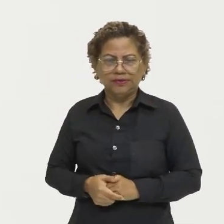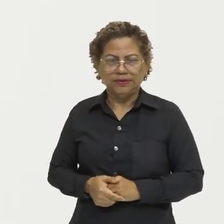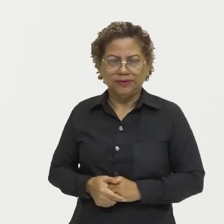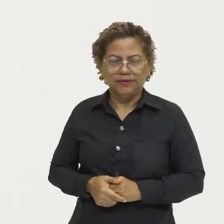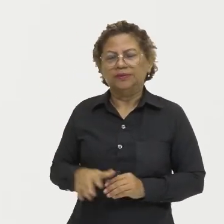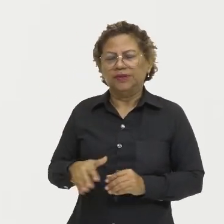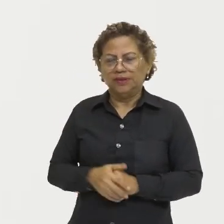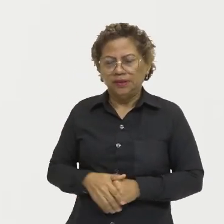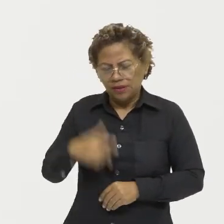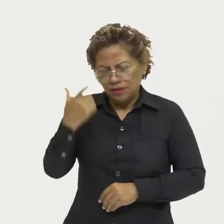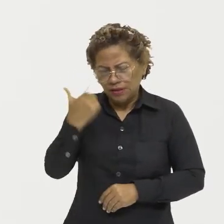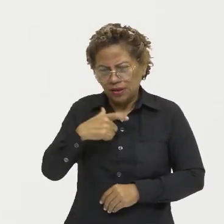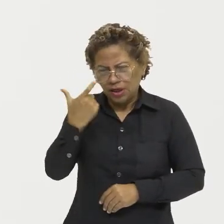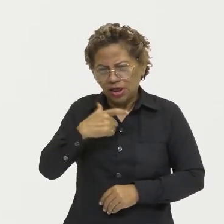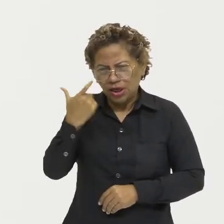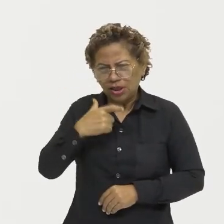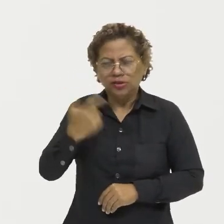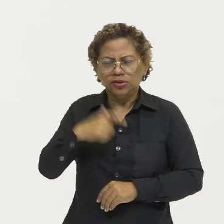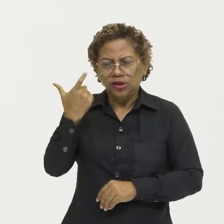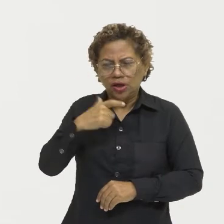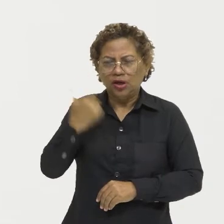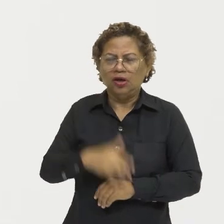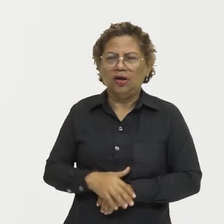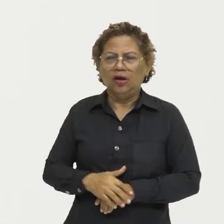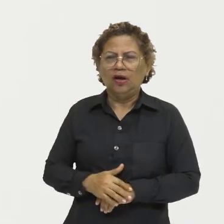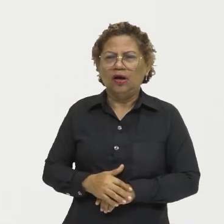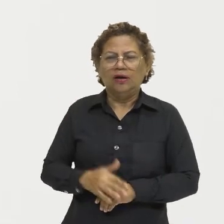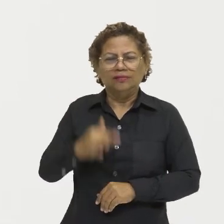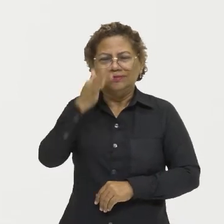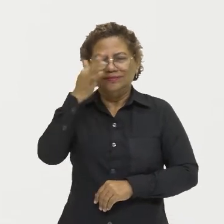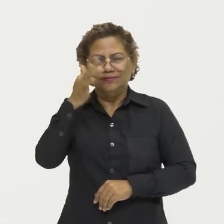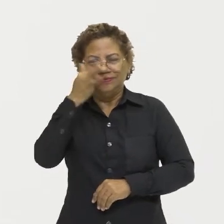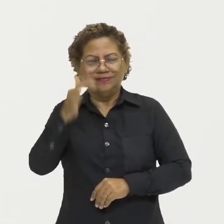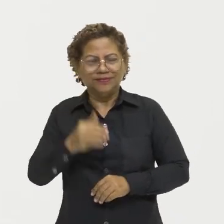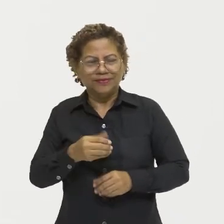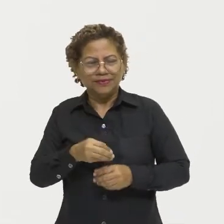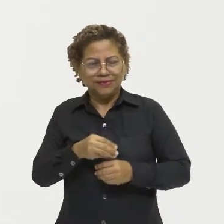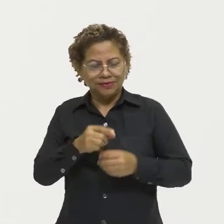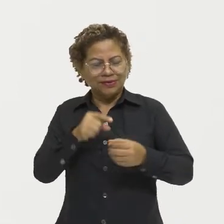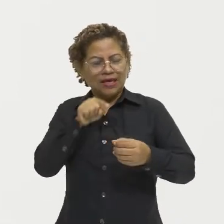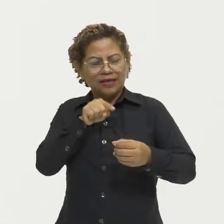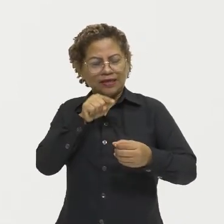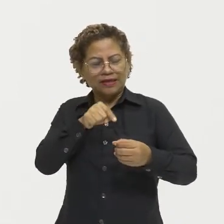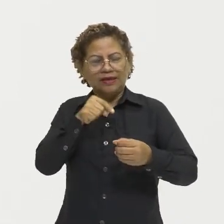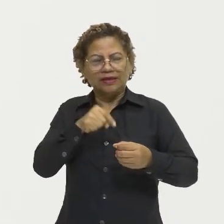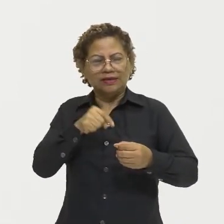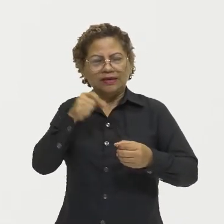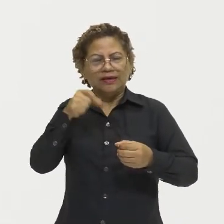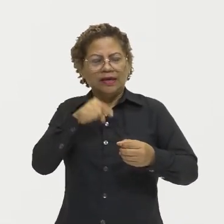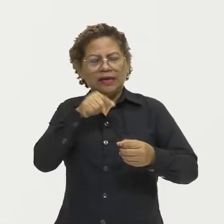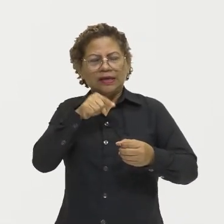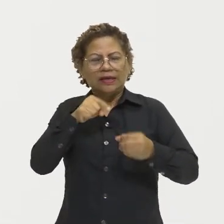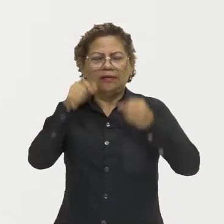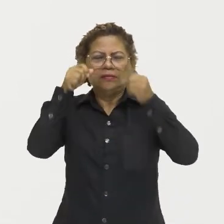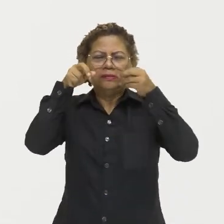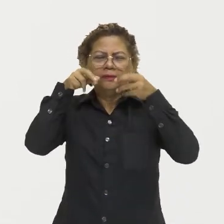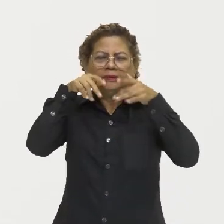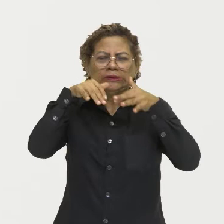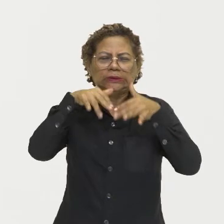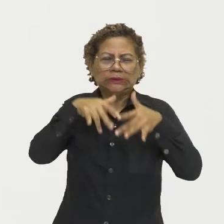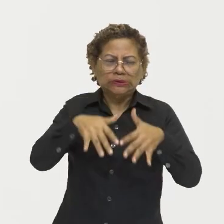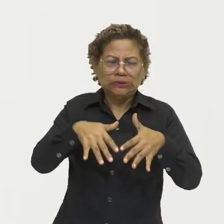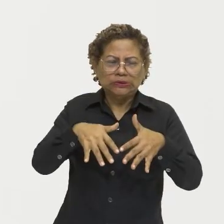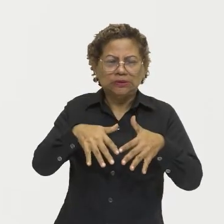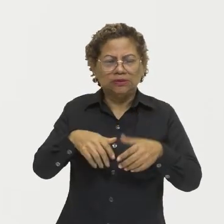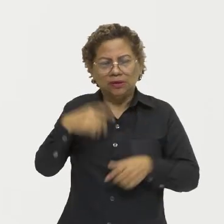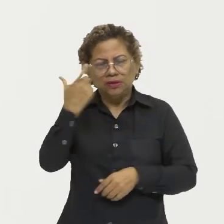agora se transforma em lágrimas. E eu me sinto tão perdido, choram as rosas. Observem aqui que ele está usando a metáfora. Olha, choram